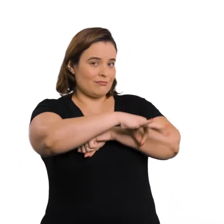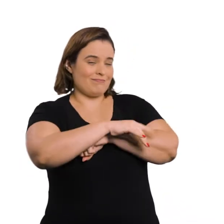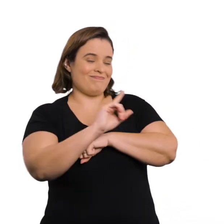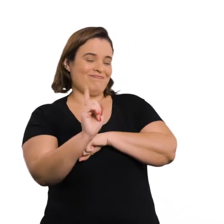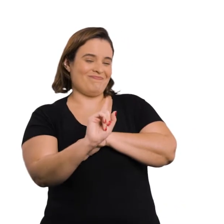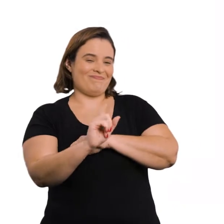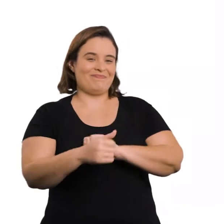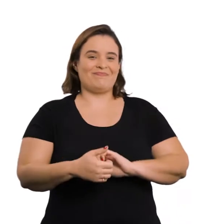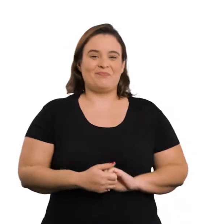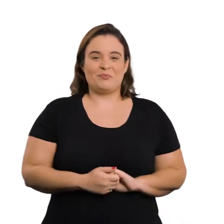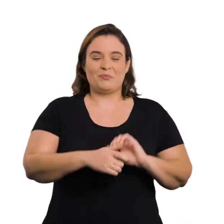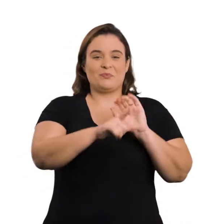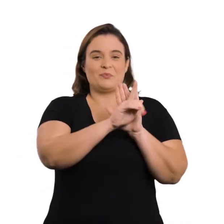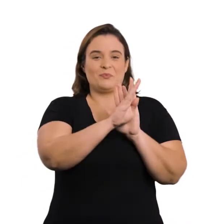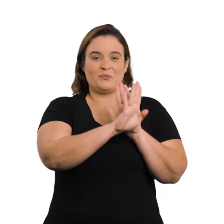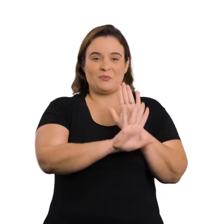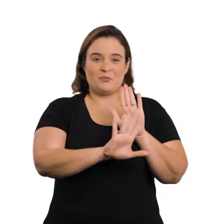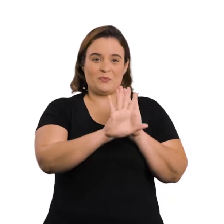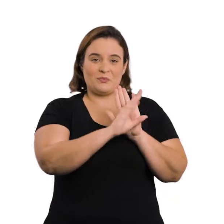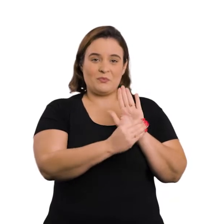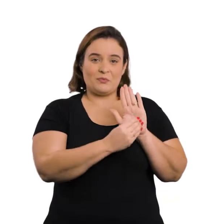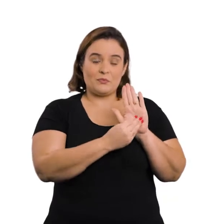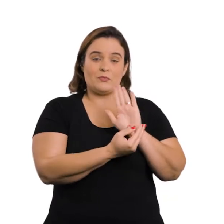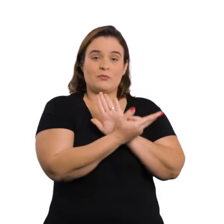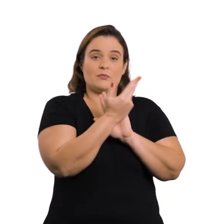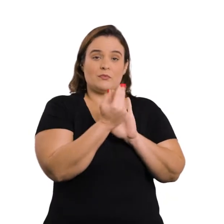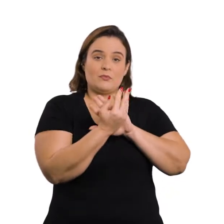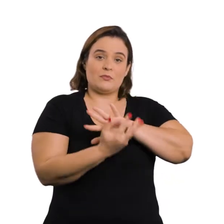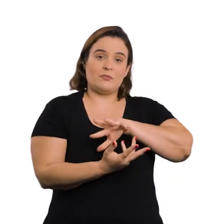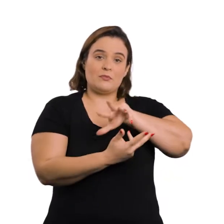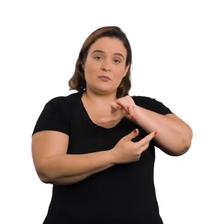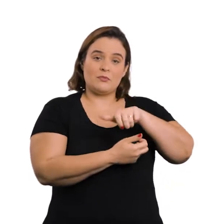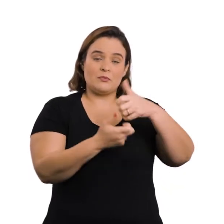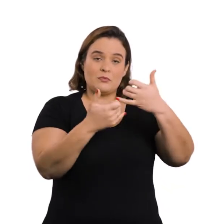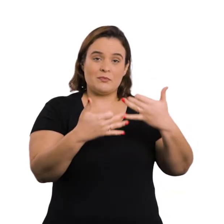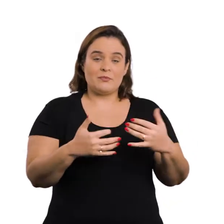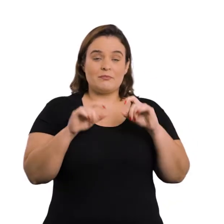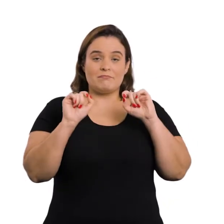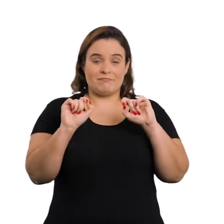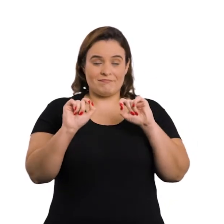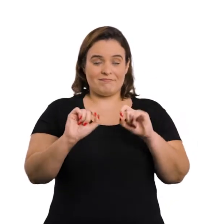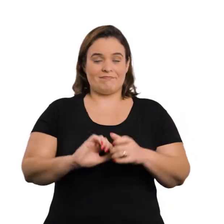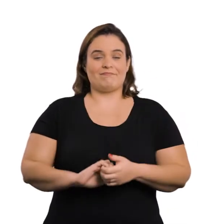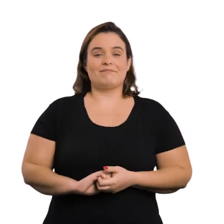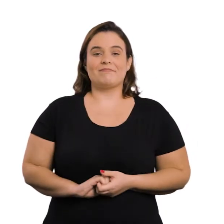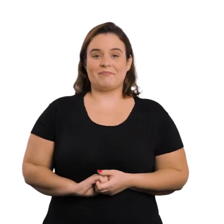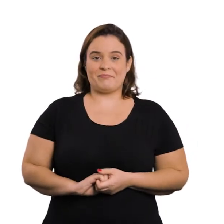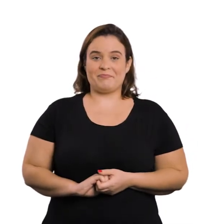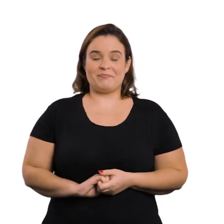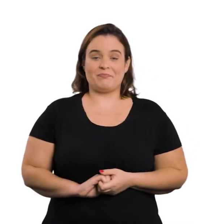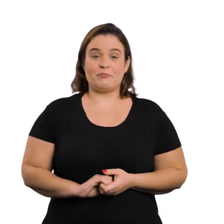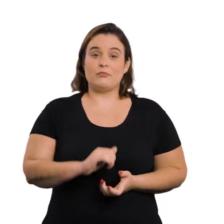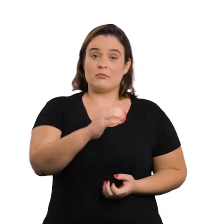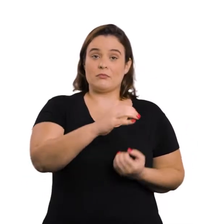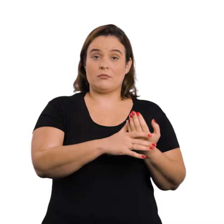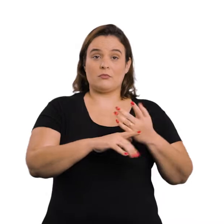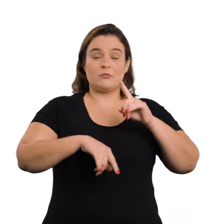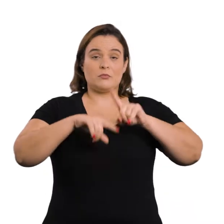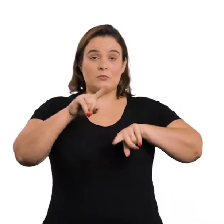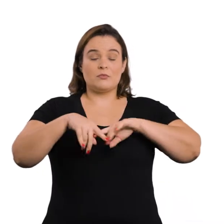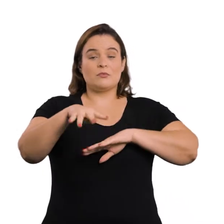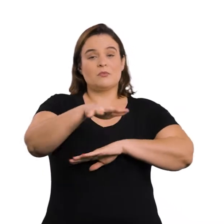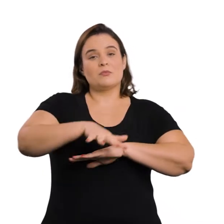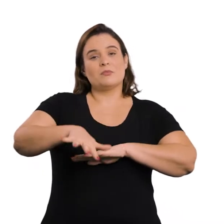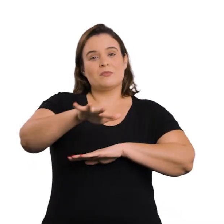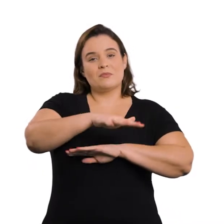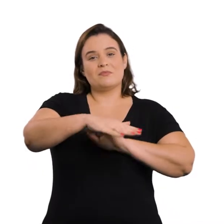arquitetura. Na legislação brasileira, o desenho universal é definido como a, abre aspas, concepção de